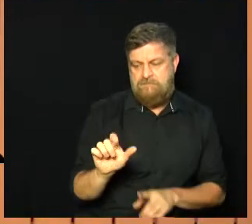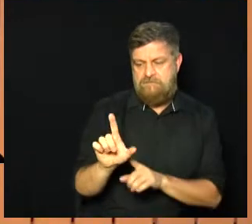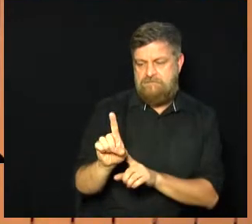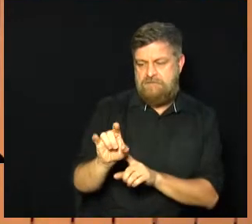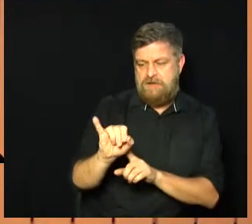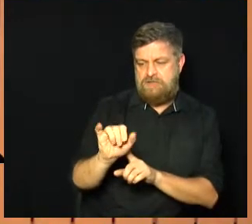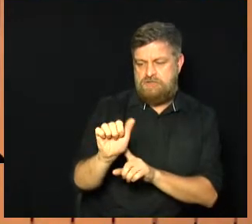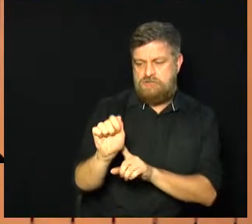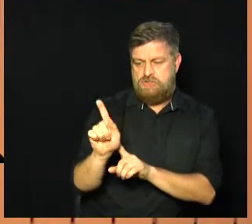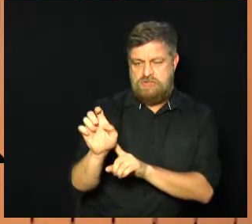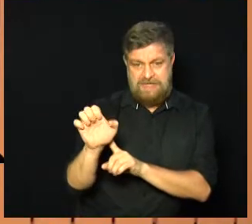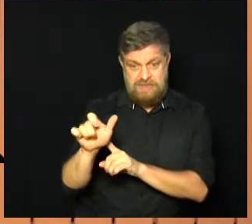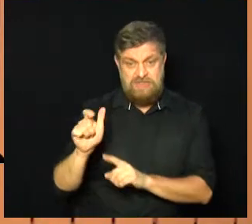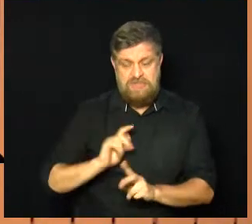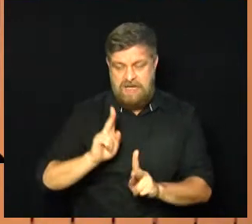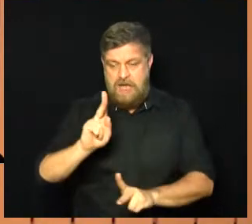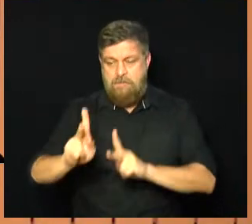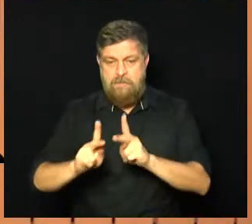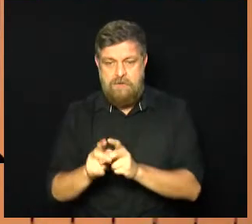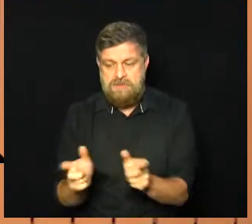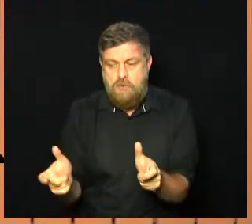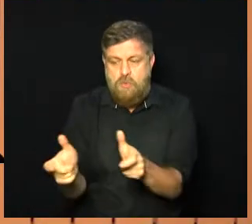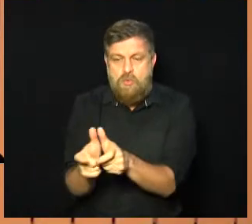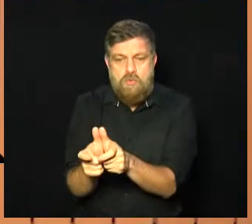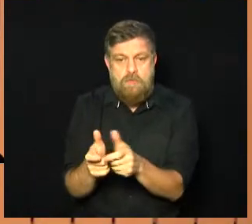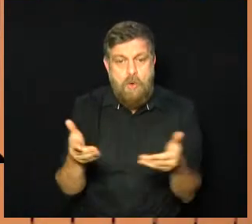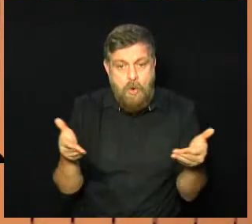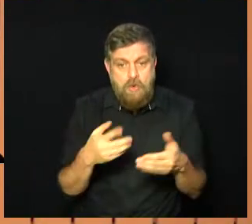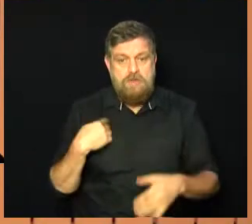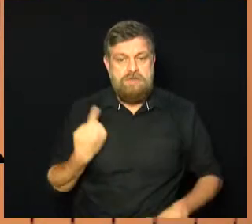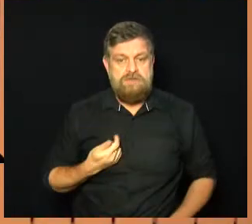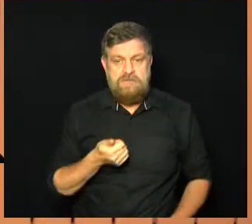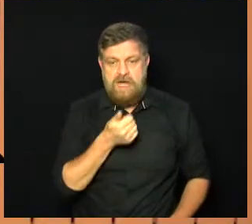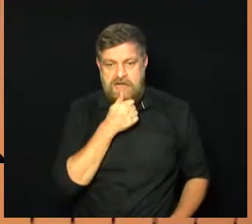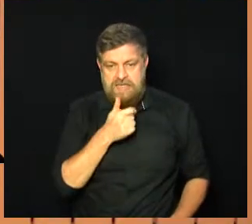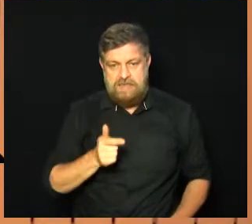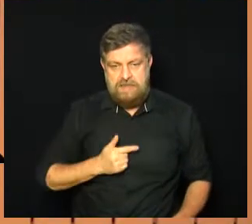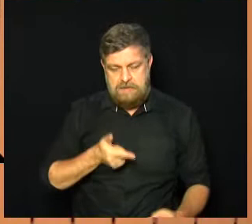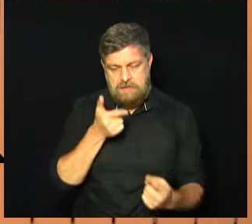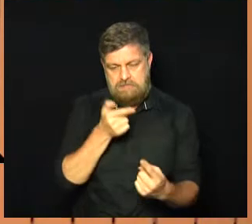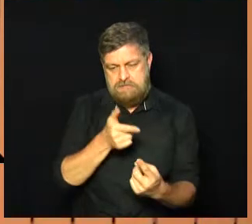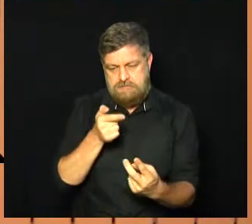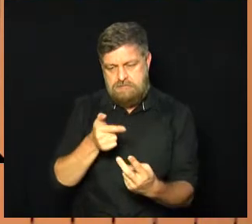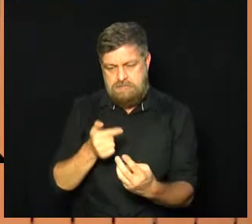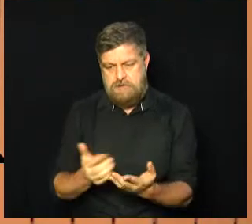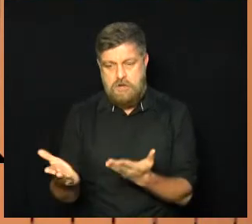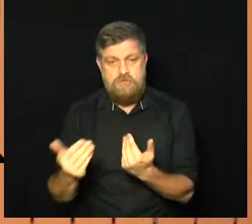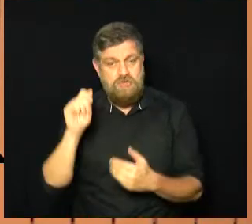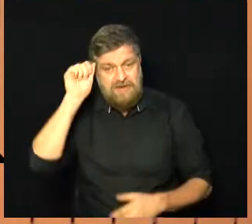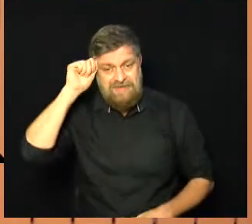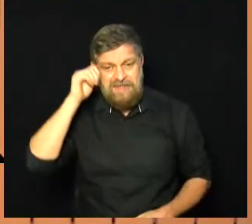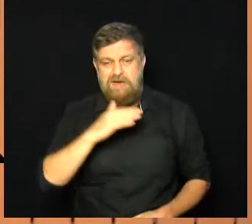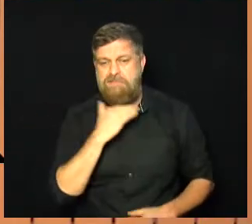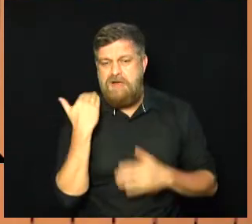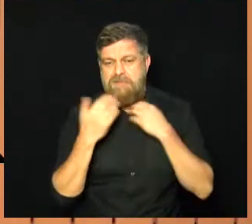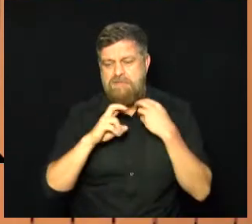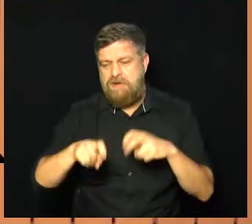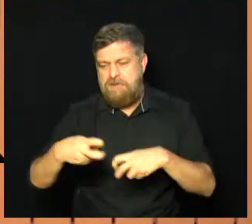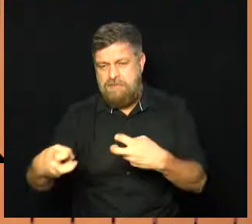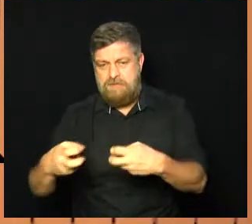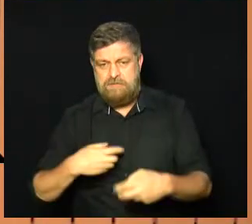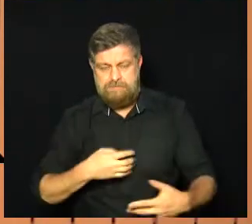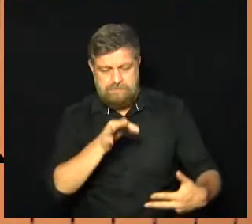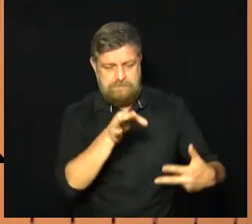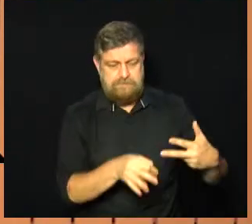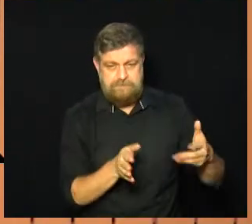uma determinada população faz com que hoje a gente tenha um genocídio da juventude negra, por exemplo. Quando a gente fala do acesso à justiça,